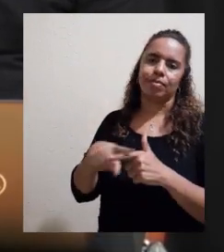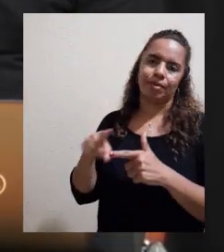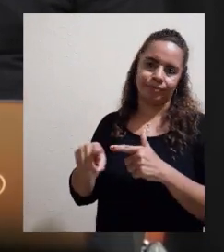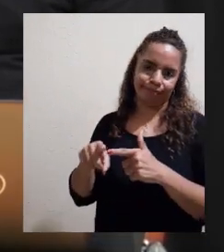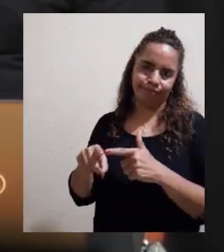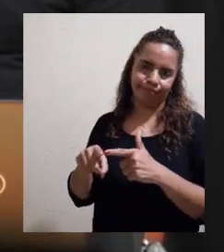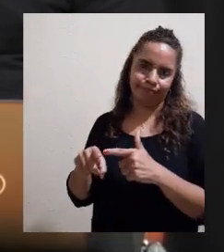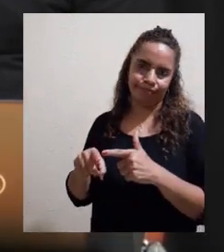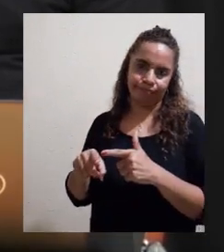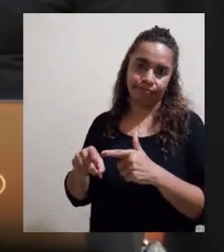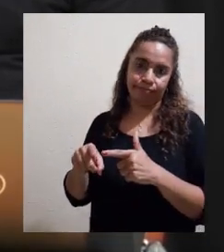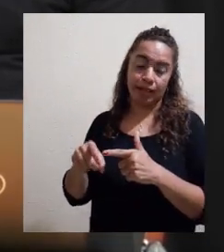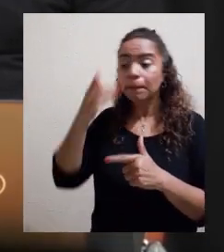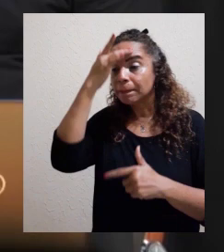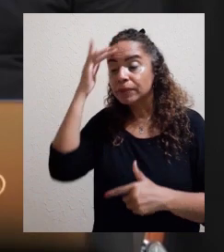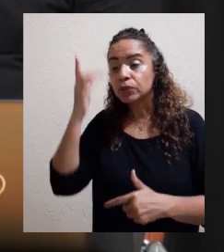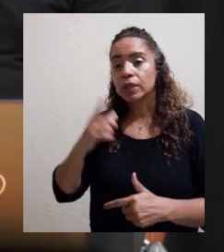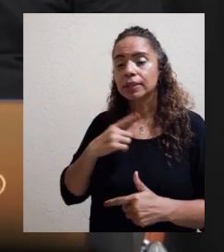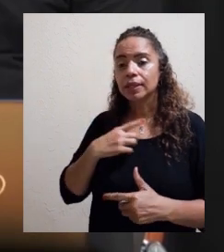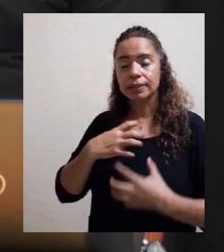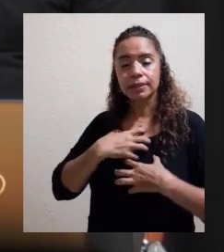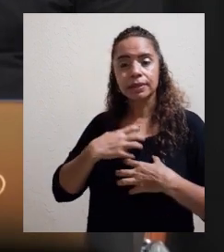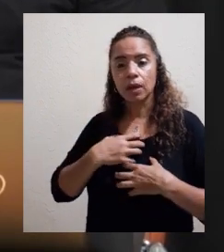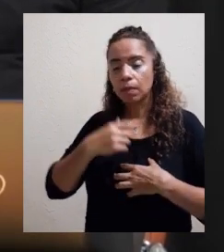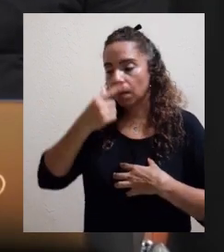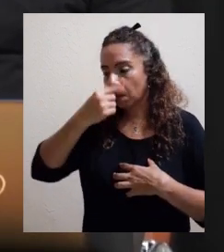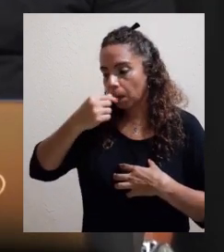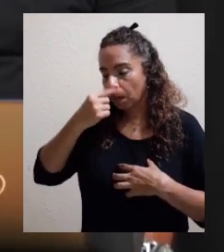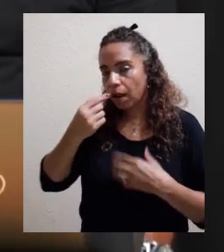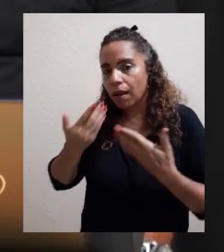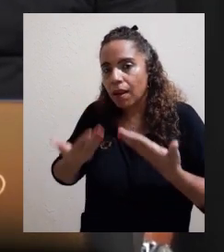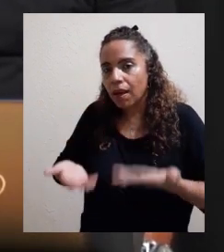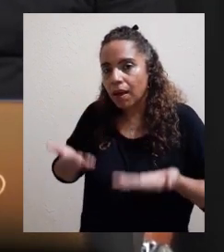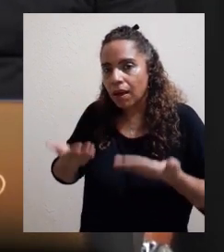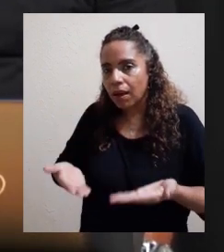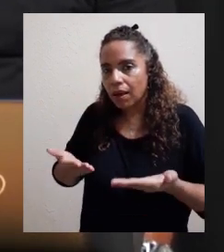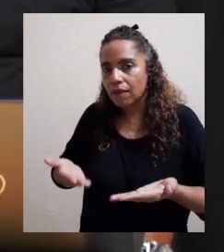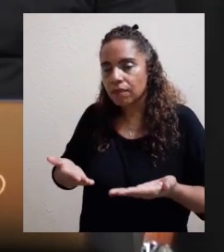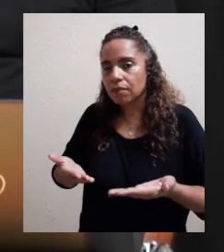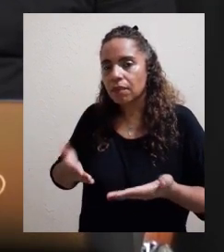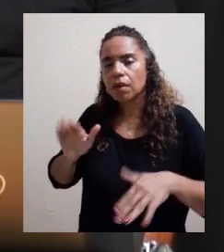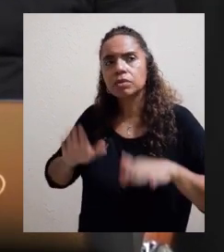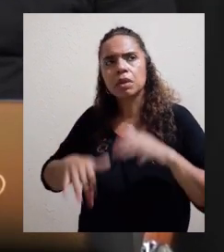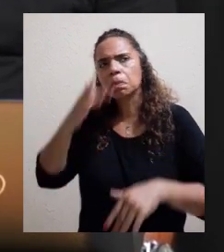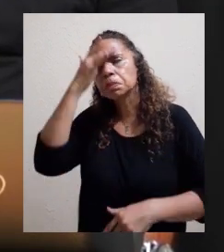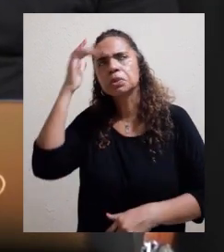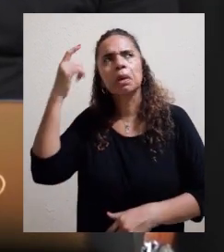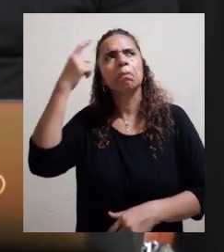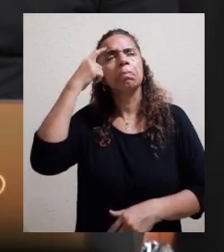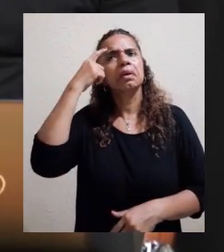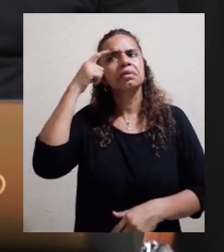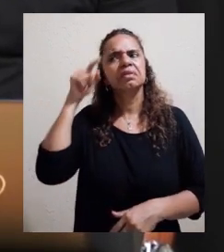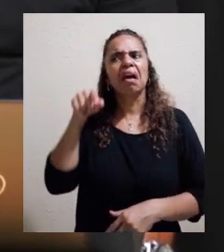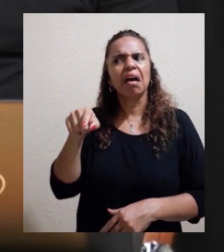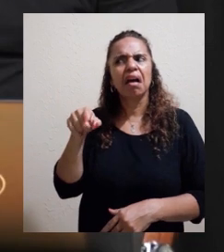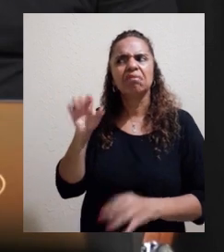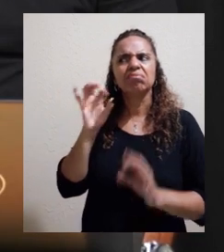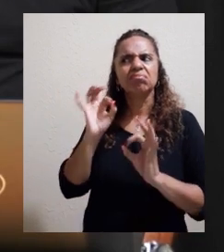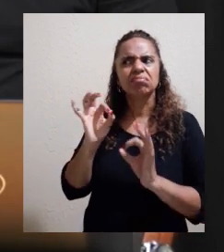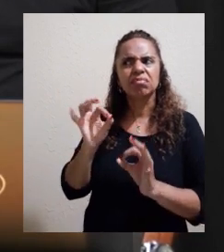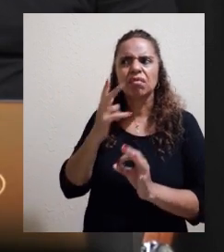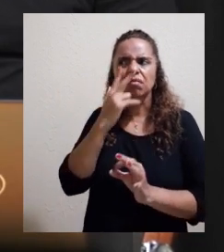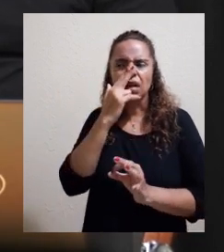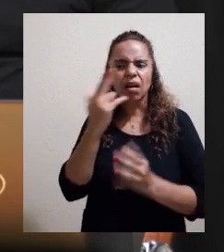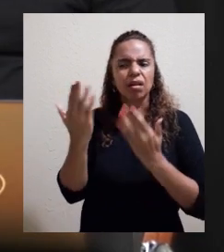né? Essa pessoa que tem sintomas leves, ela nem sempre preenche o critério de caso suspeito, né? Então, por exemplo, a definição de caso